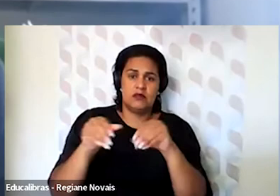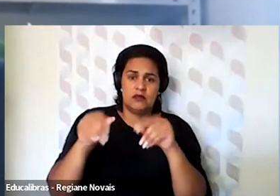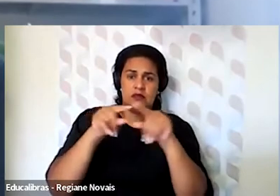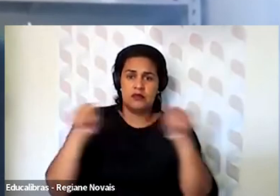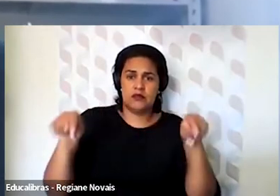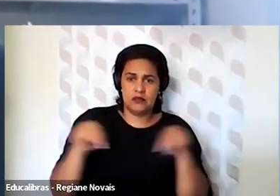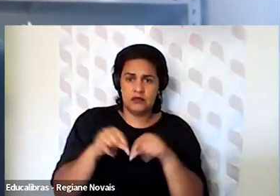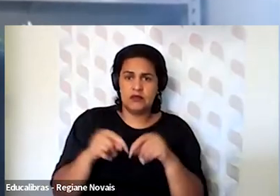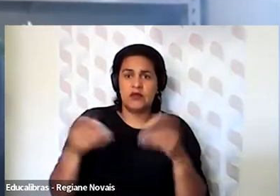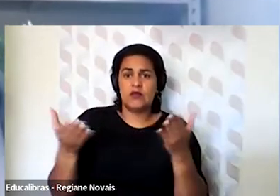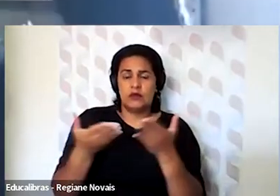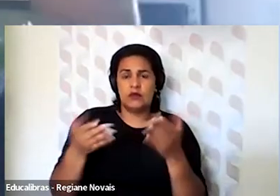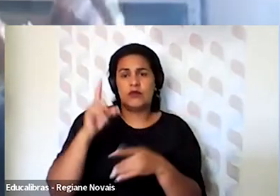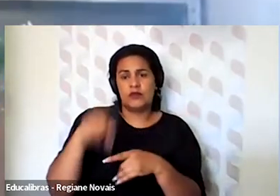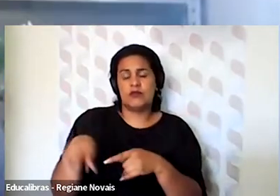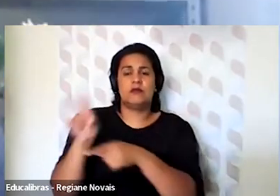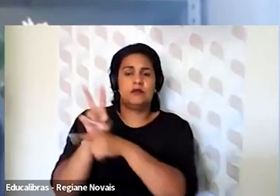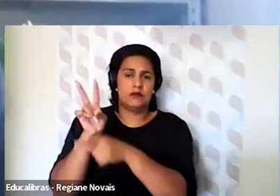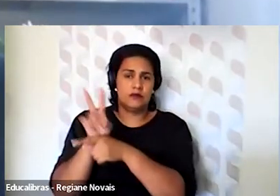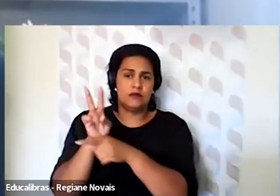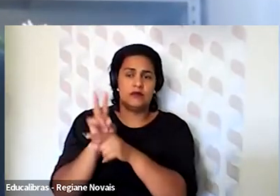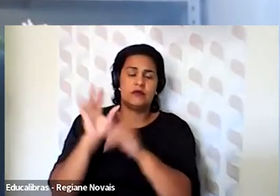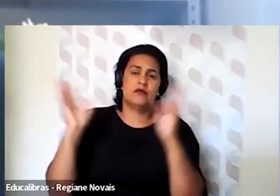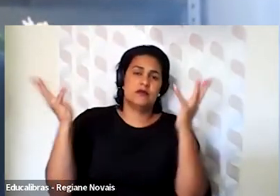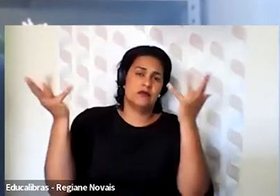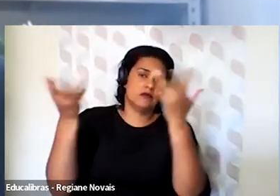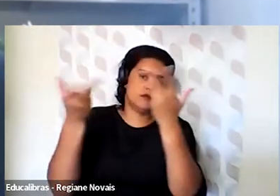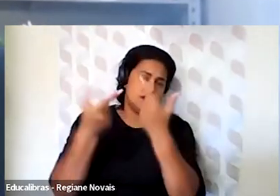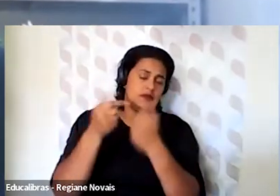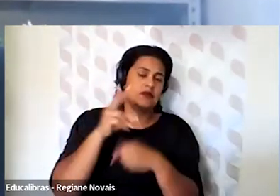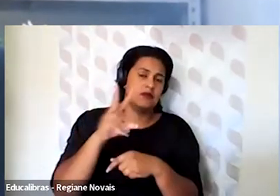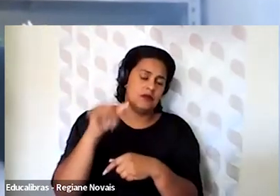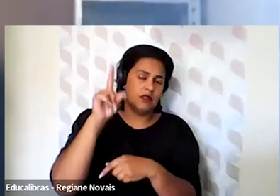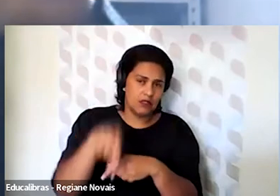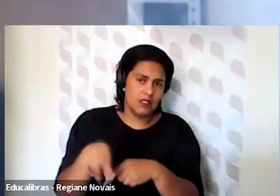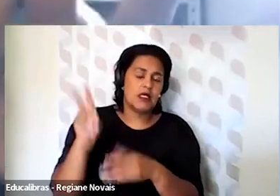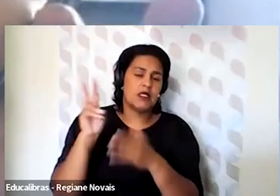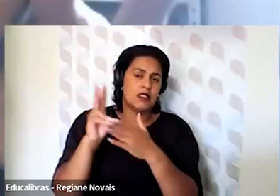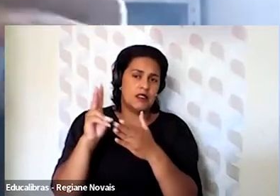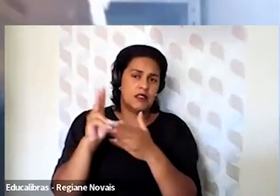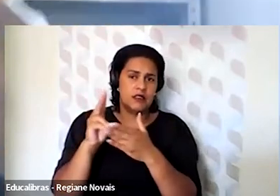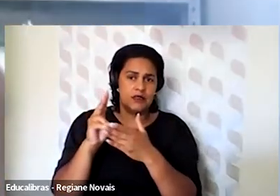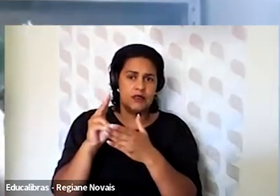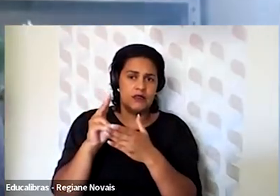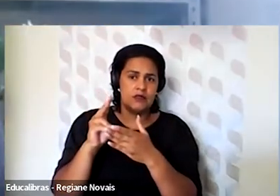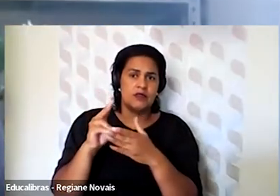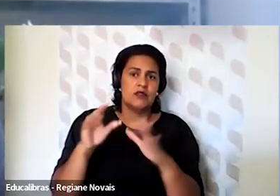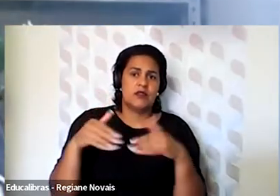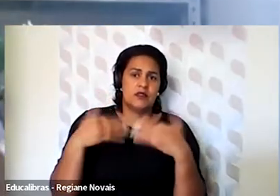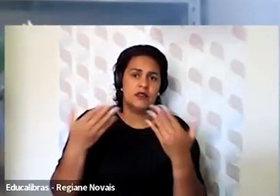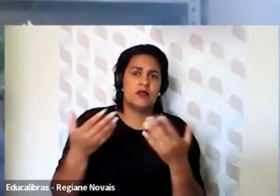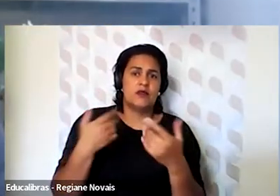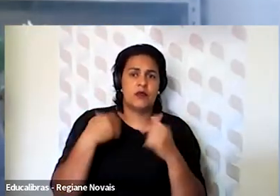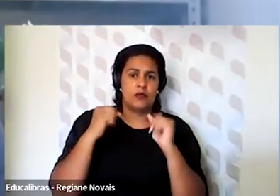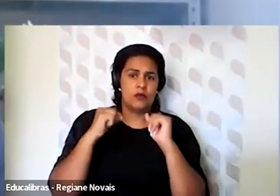povos guardiães do clima, digamos assim, que pode servir de guardiães do clima no mundo. Então, é o que eu posso dizer do momento, que é a maneira